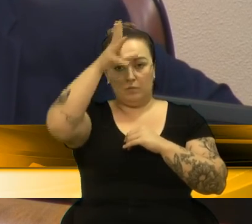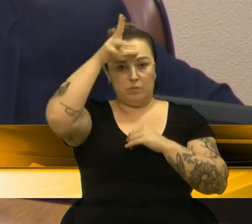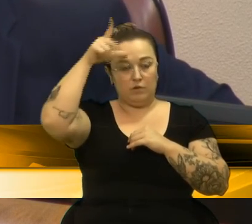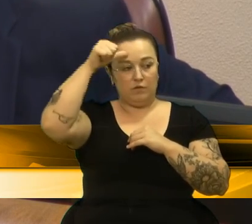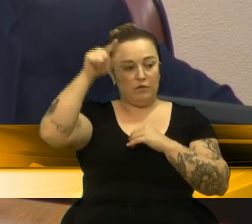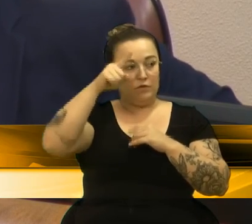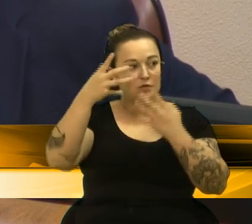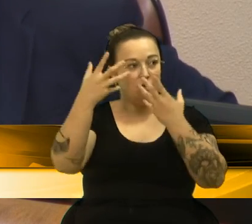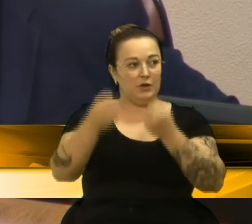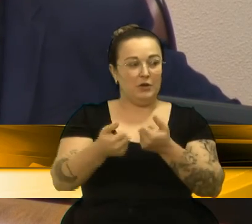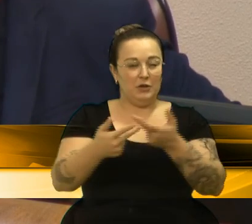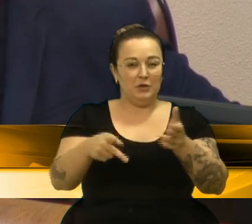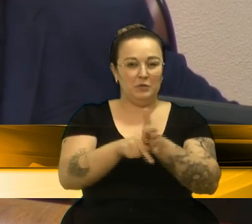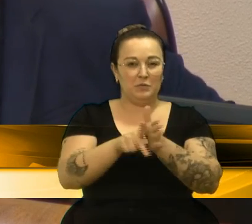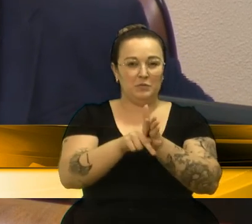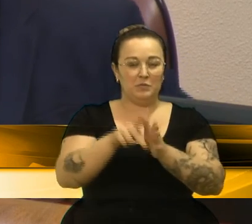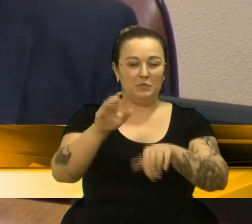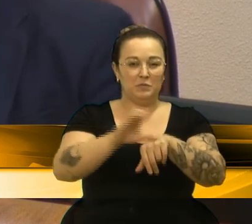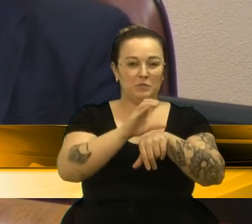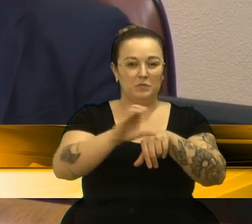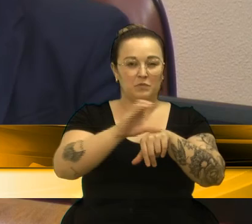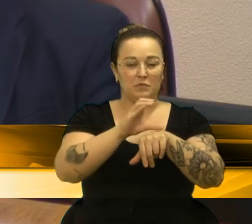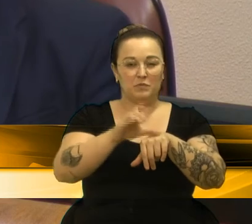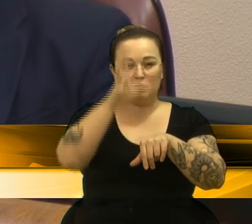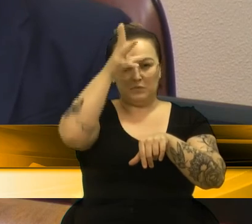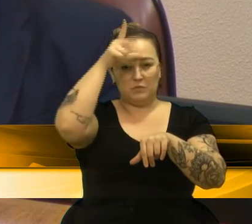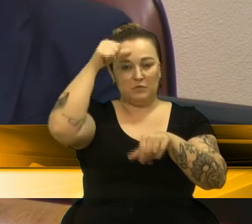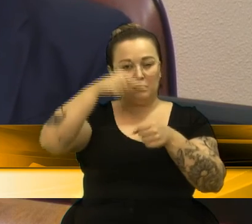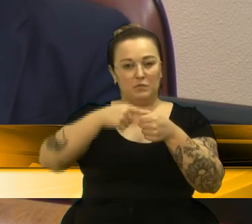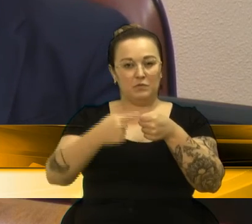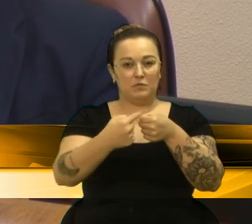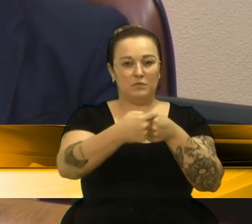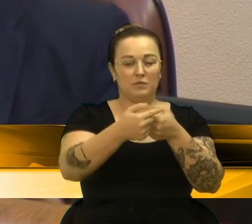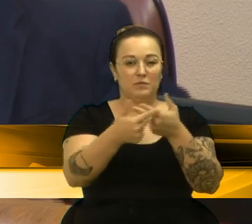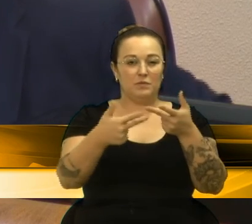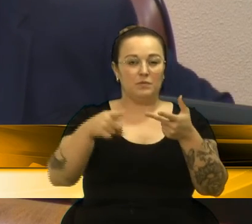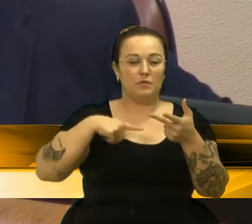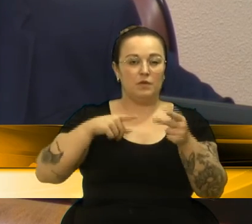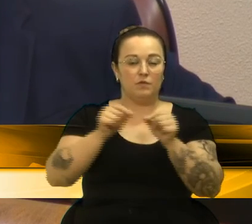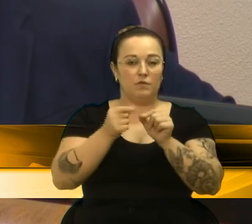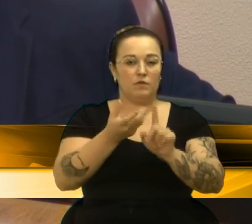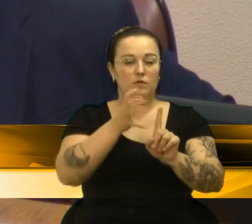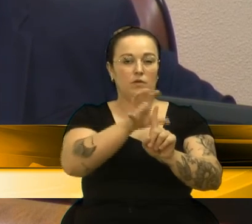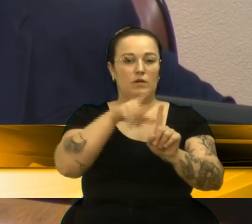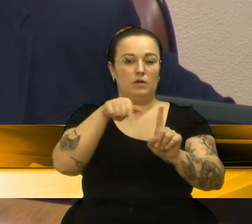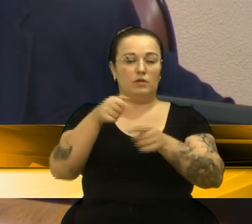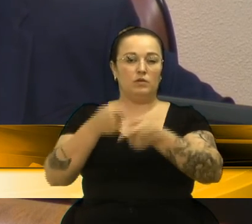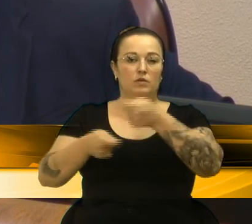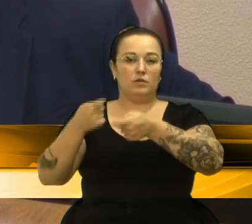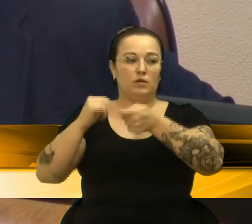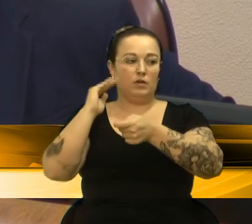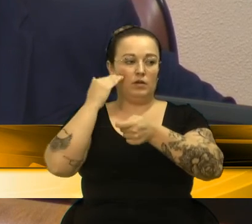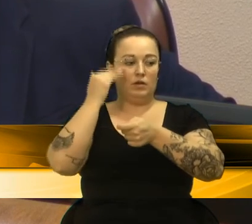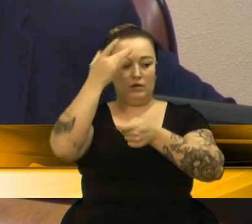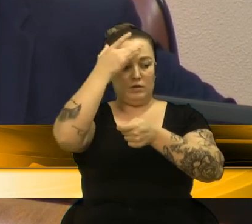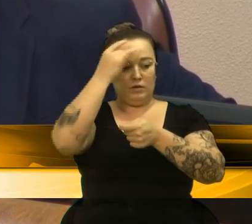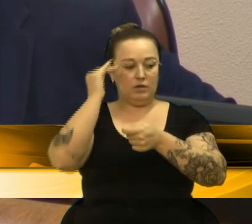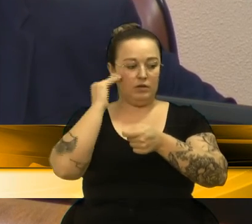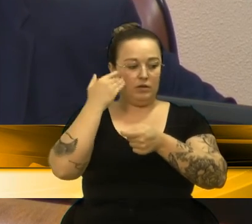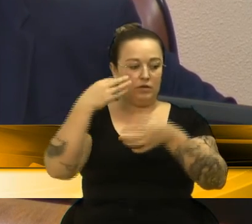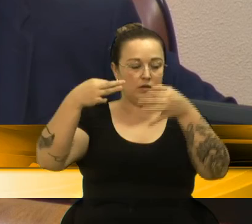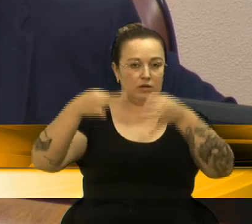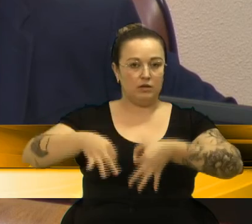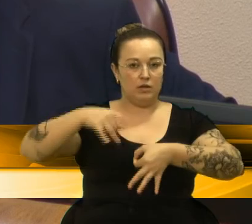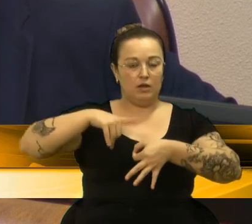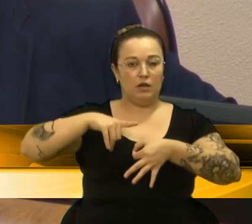5º da Constituição e a lei orgânica do município, o que se faz é justamente o oposto. Essa administração entende perfeitamente o significado de empatia, citação